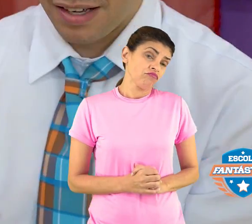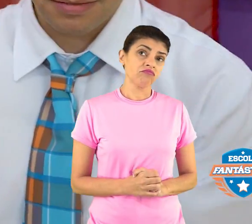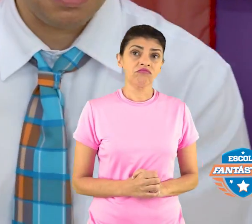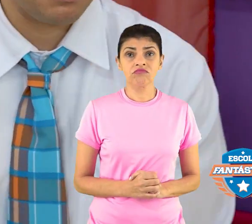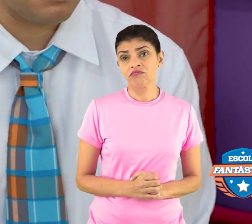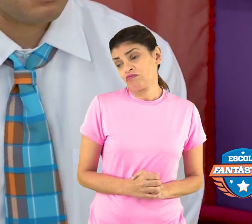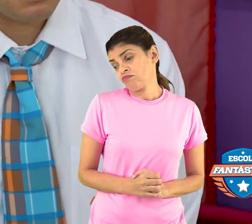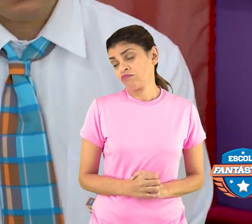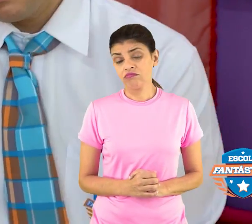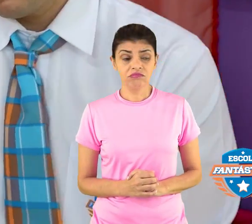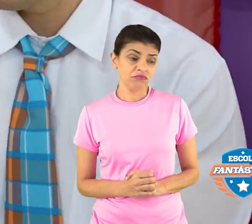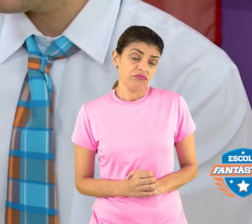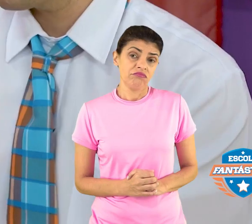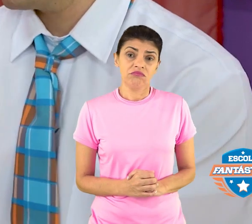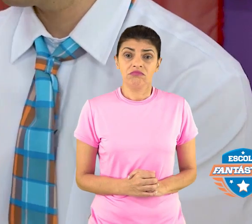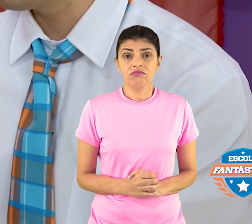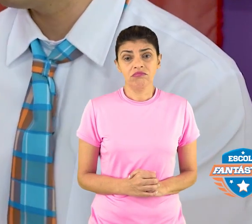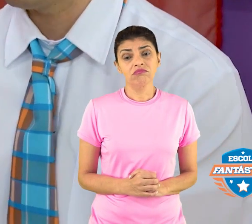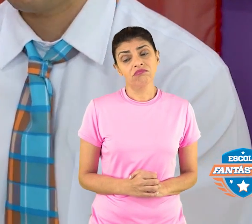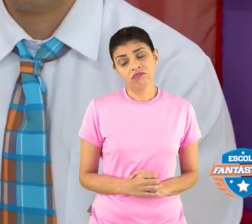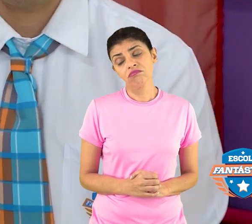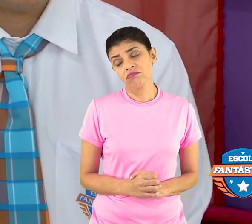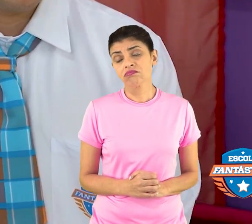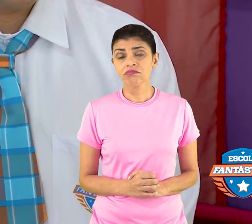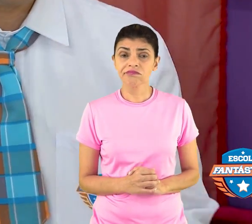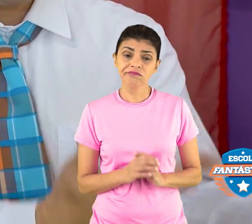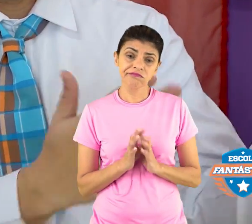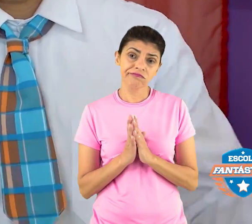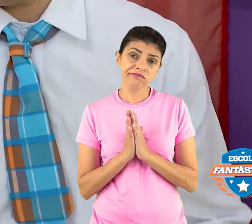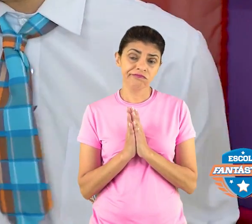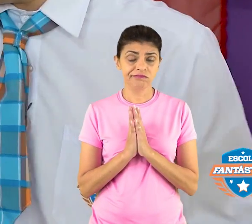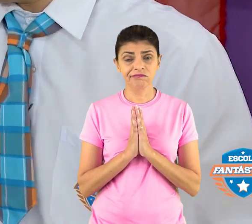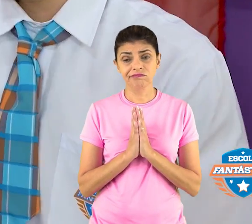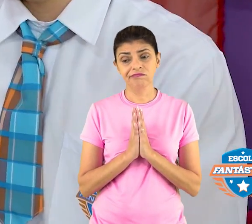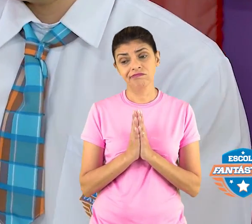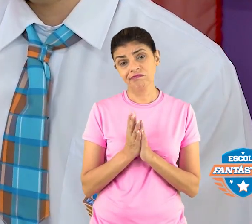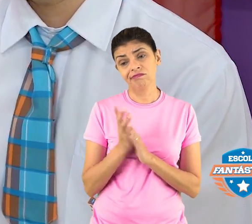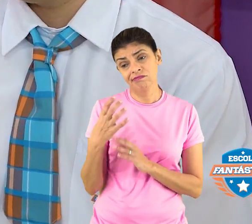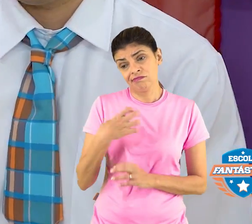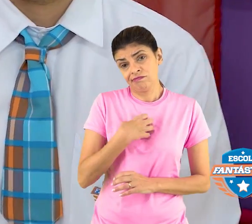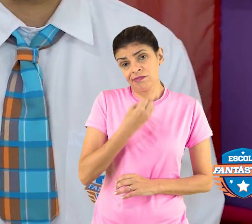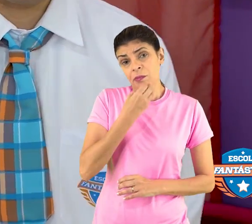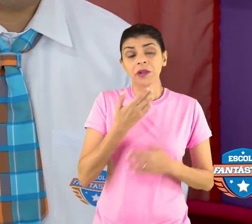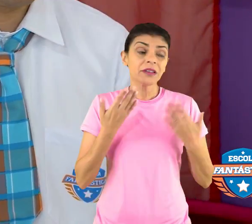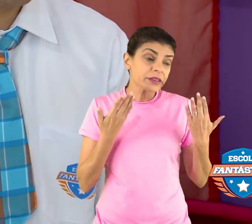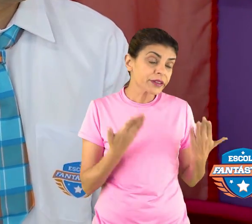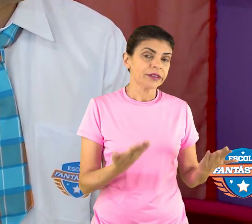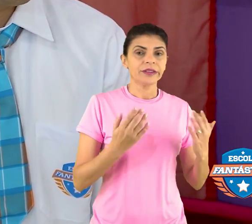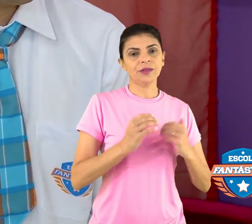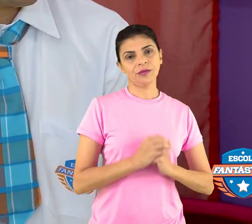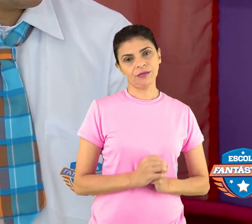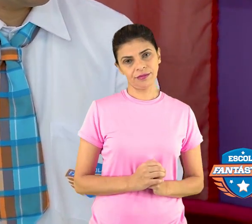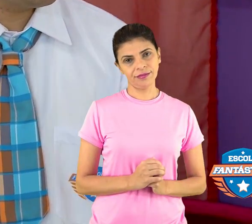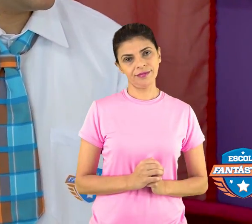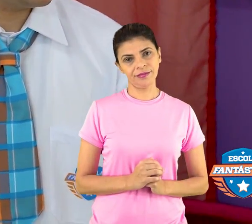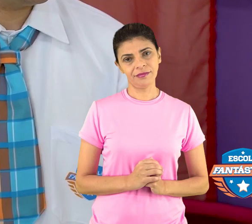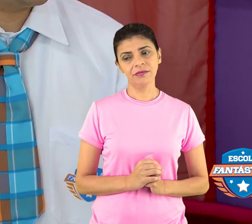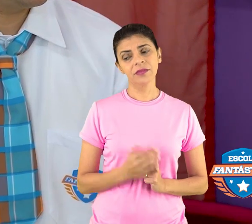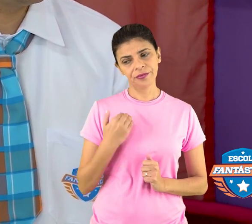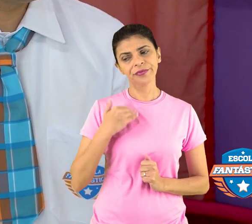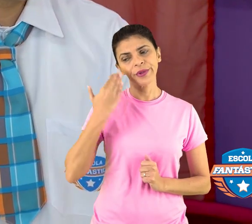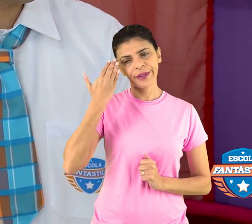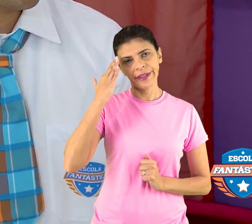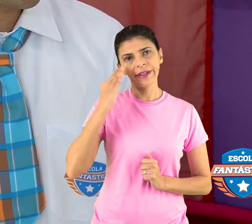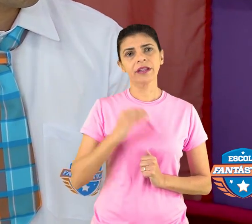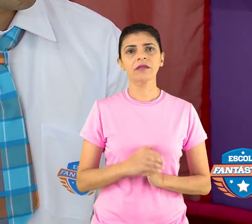É, né? Acho que tô. É pro bem dela, né? Isso. Eu vou